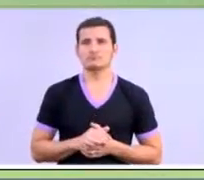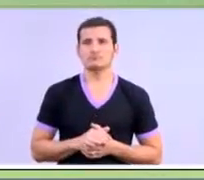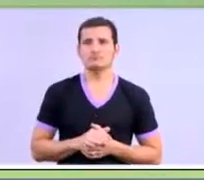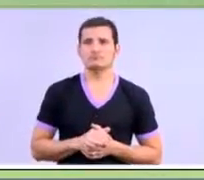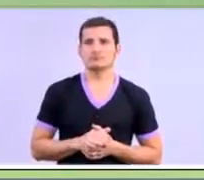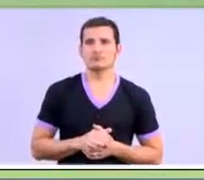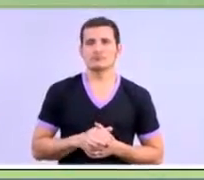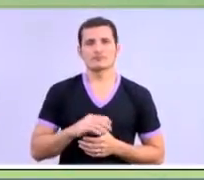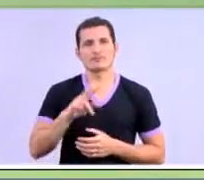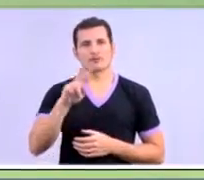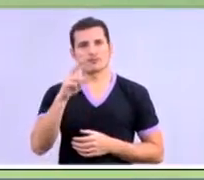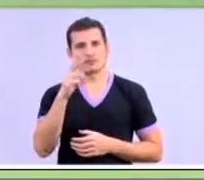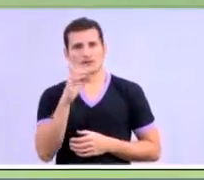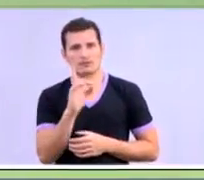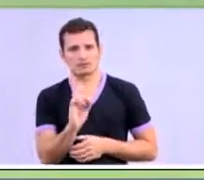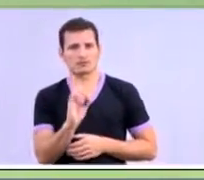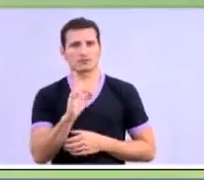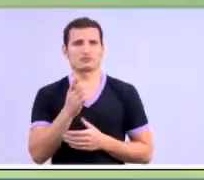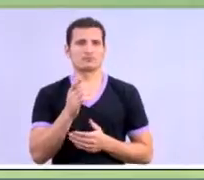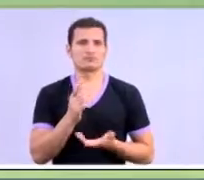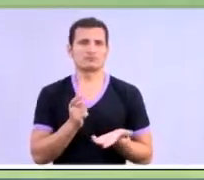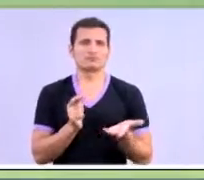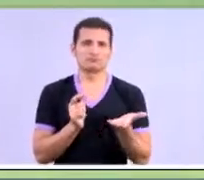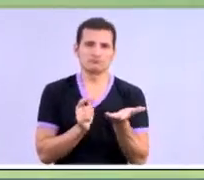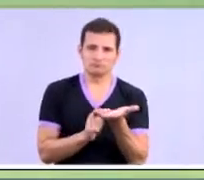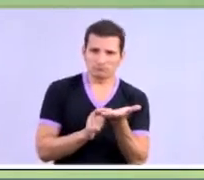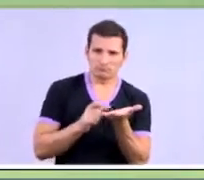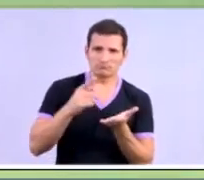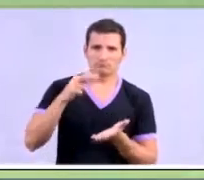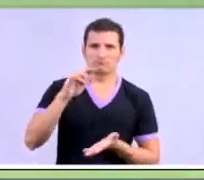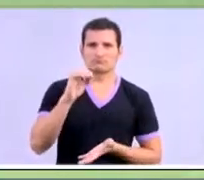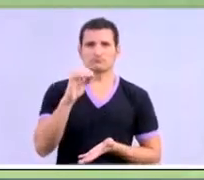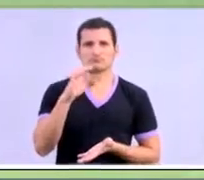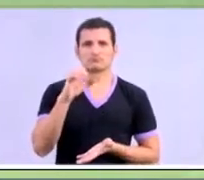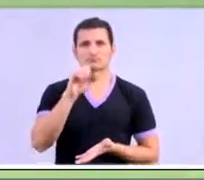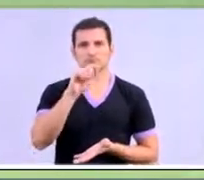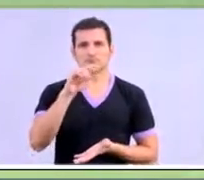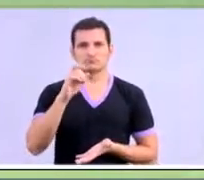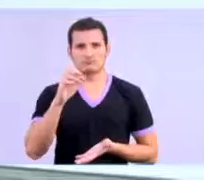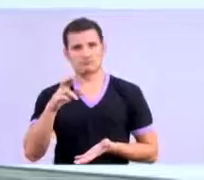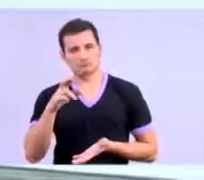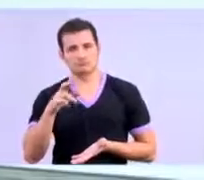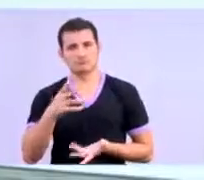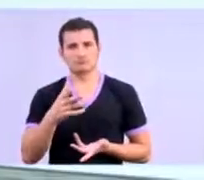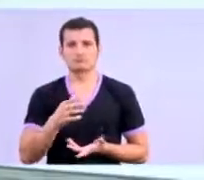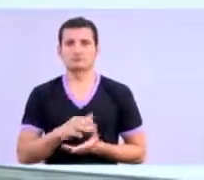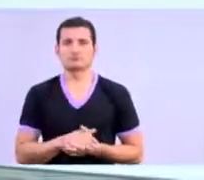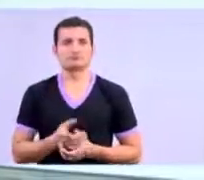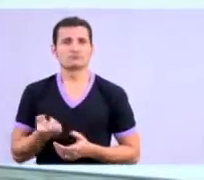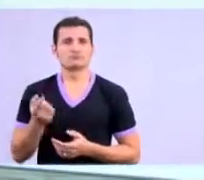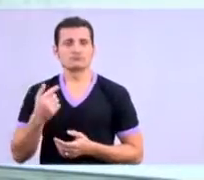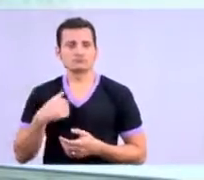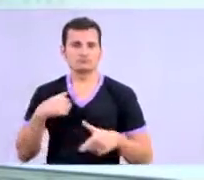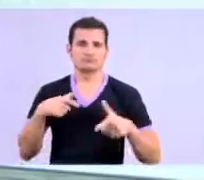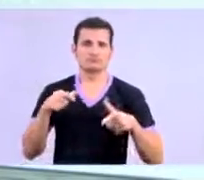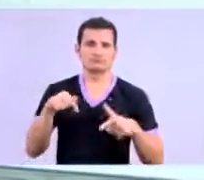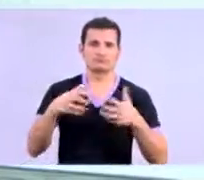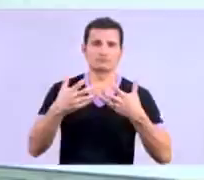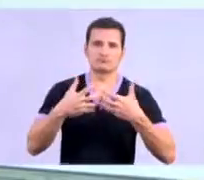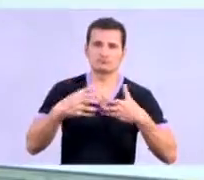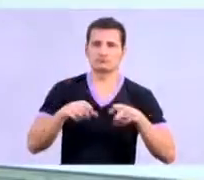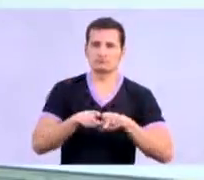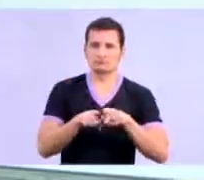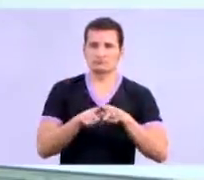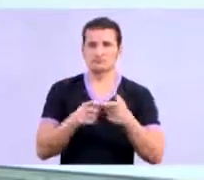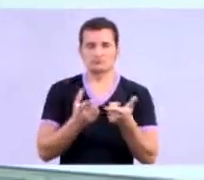Fonte, HD, processador. Professor, trabalho aqui no IFRI também como analista, né? E a gente